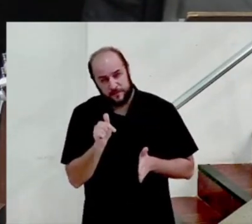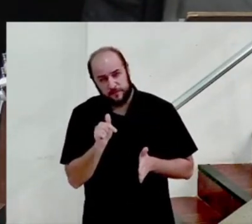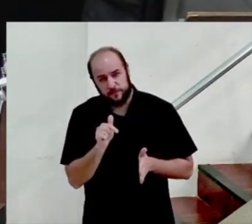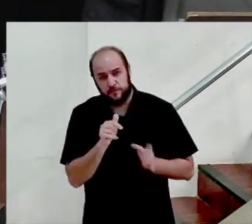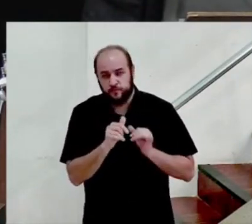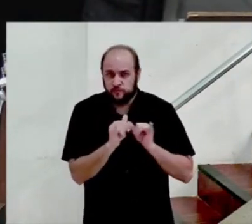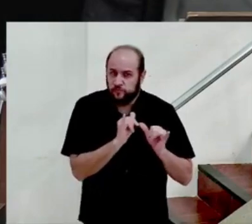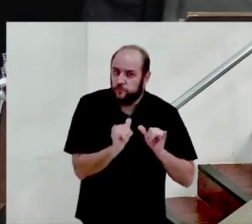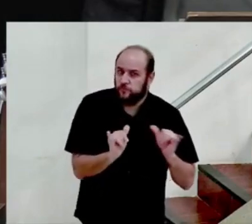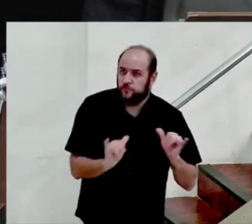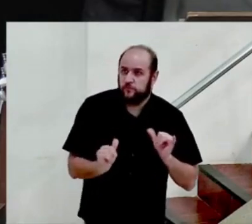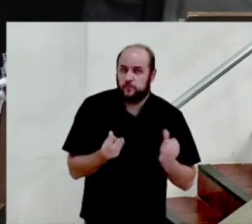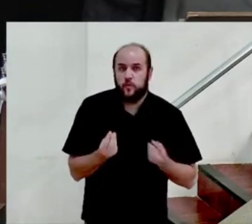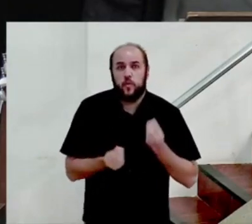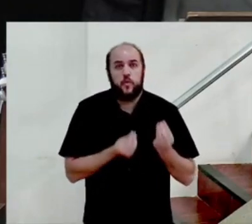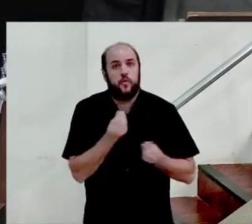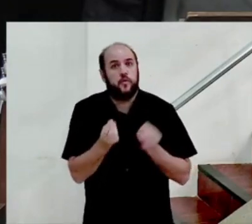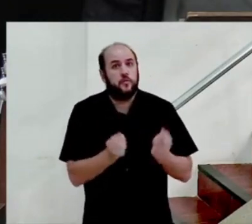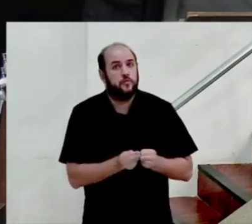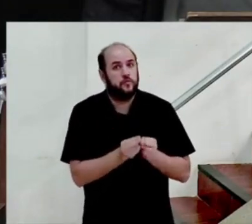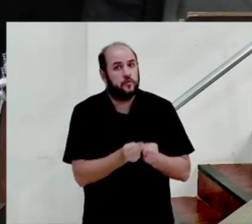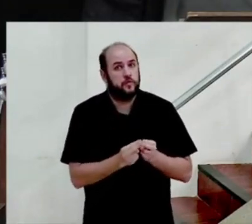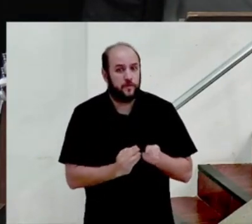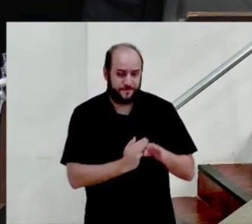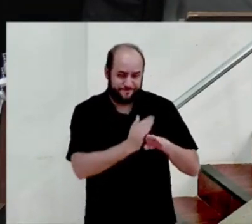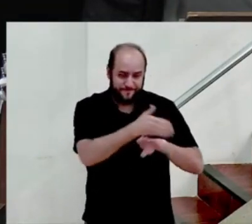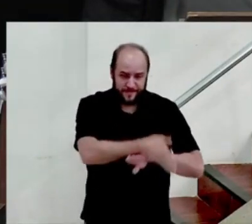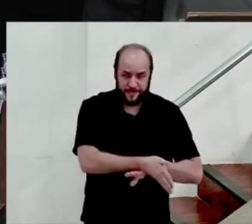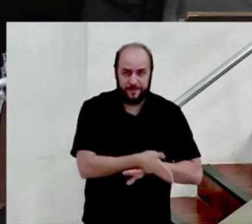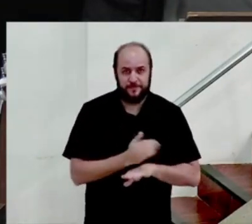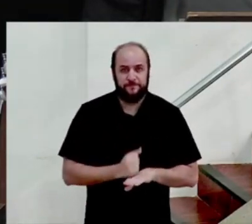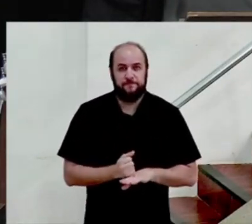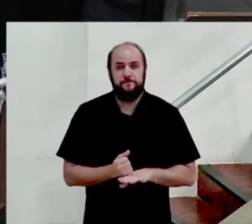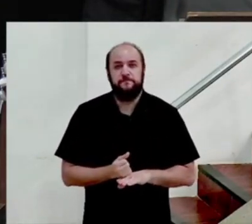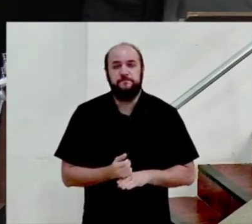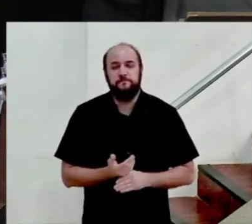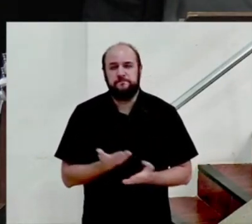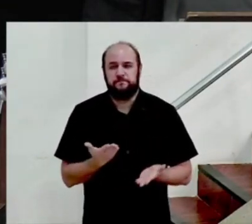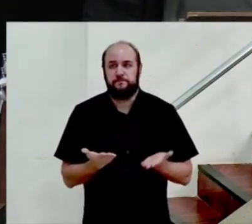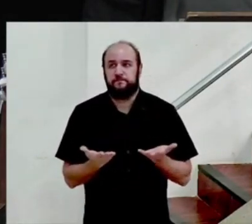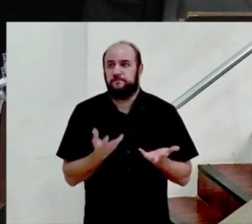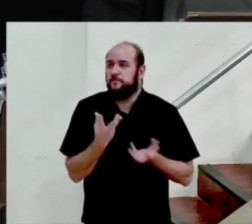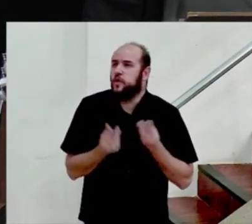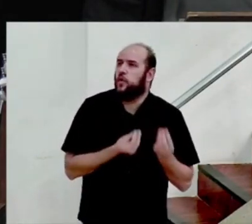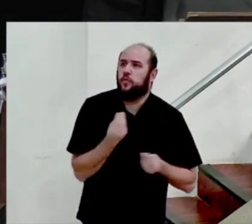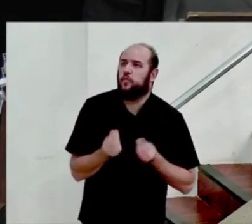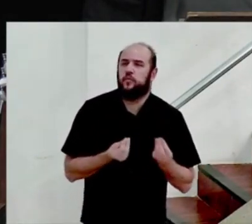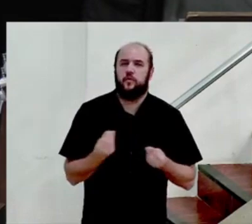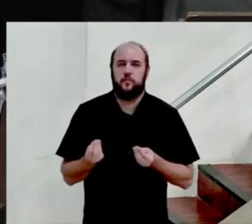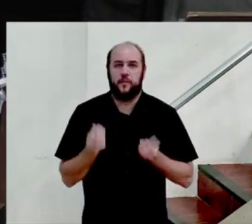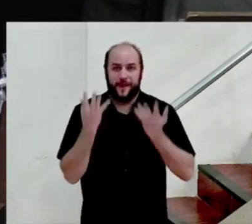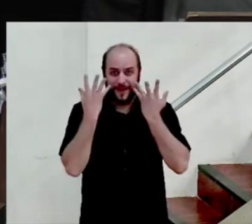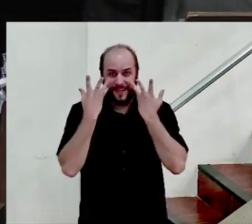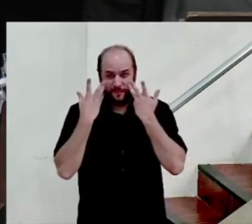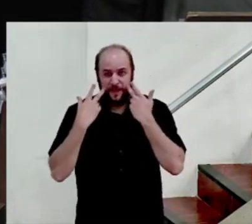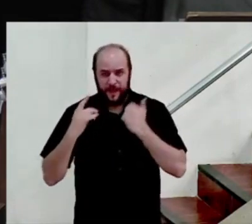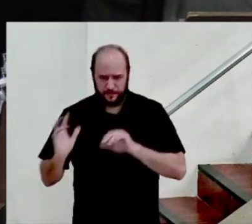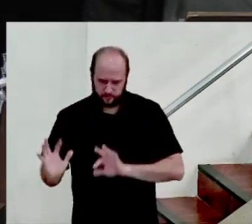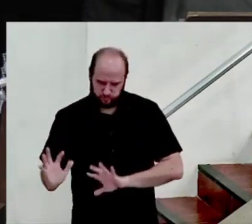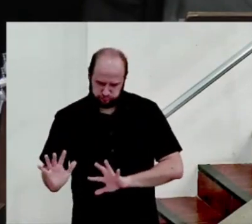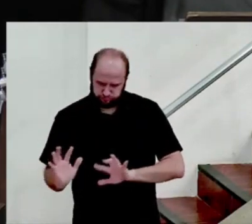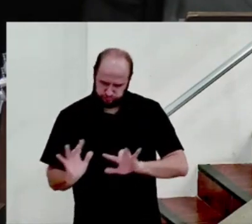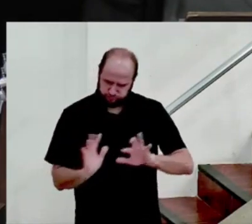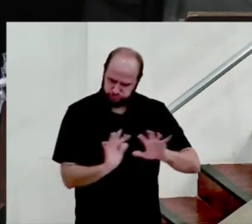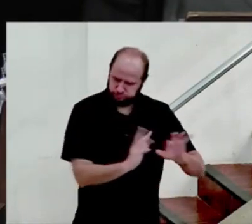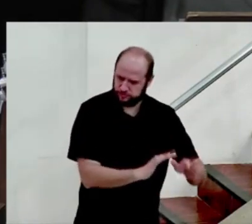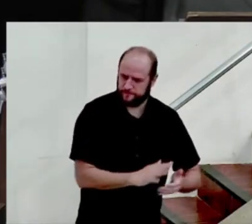de como Noé adentraria a arca, e também como seria a entrada dos animais dentro dela,